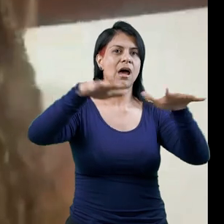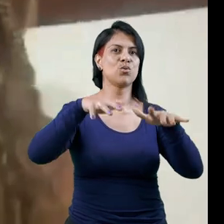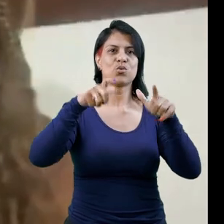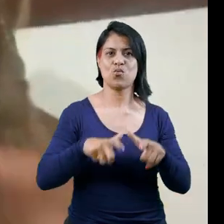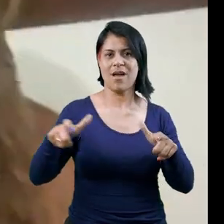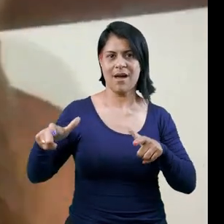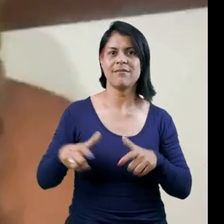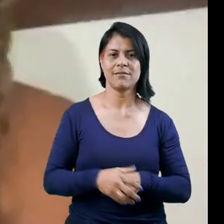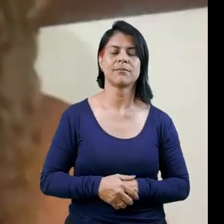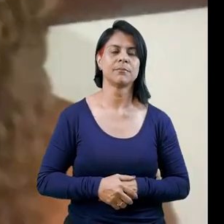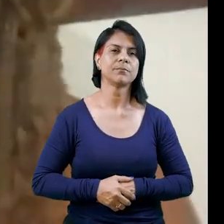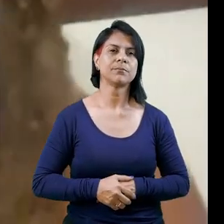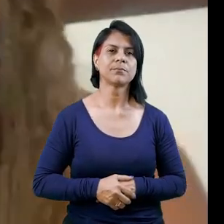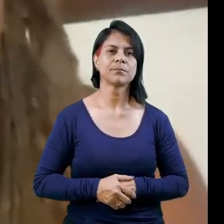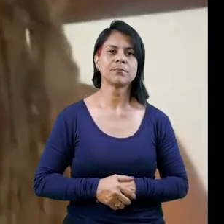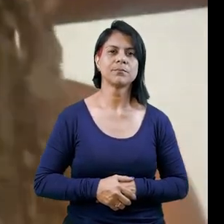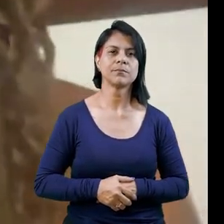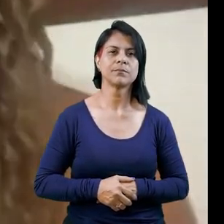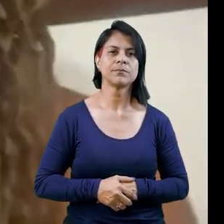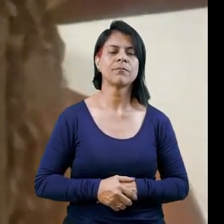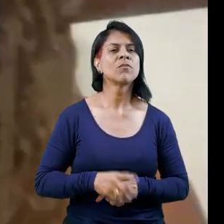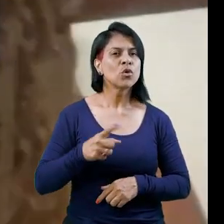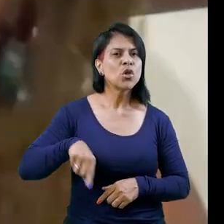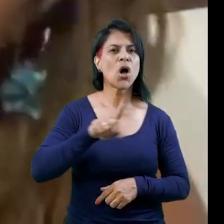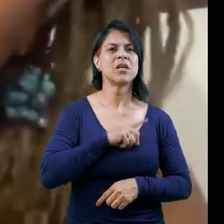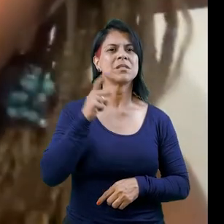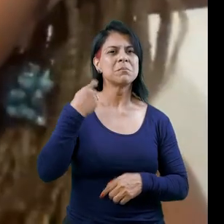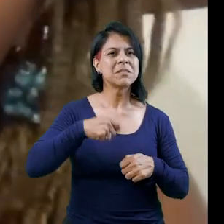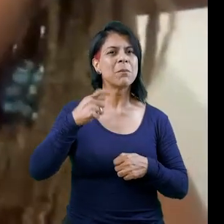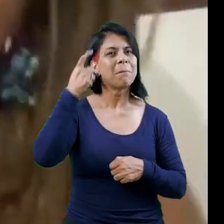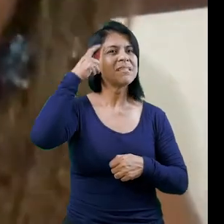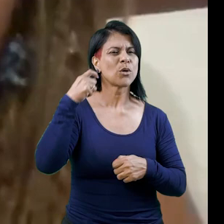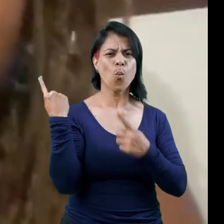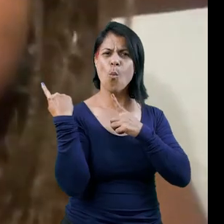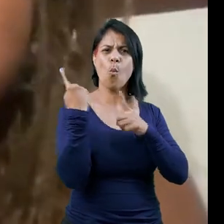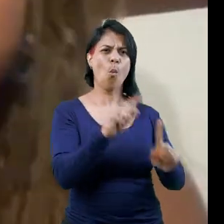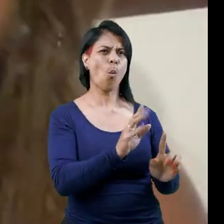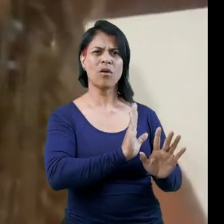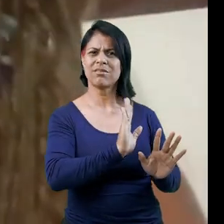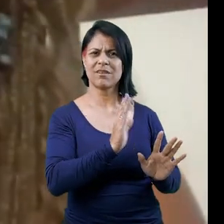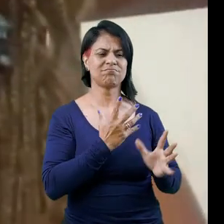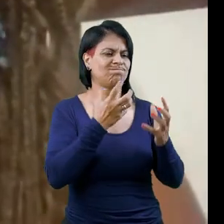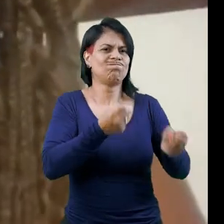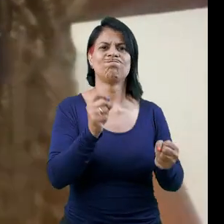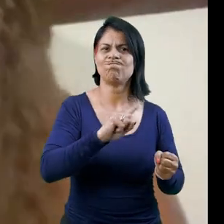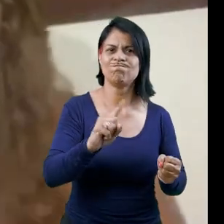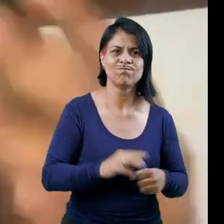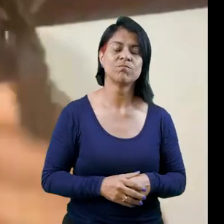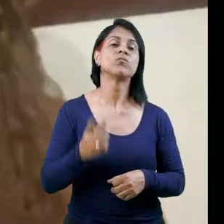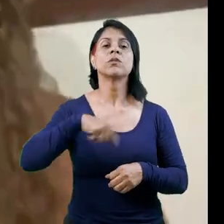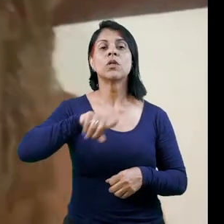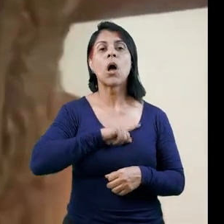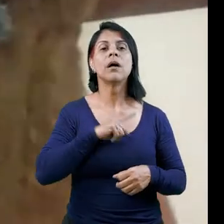diversas áreas. É contra isso que a gente se levanta. É contra isso e é